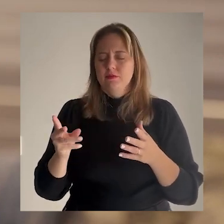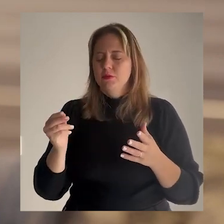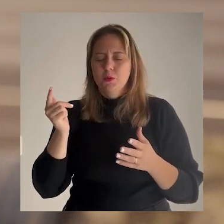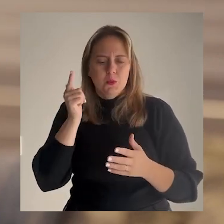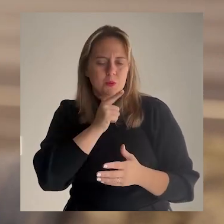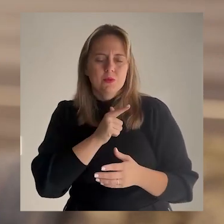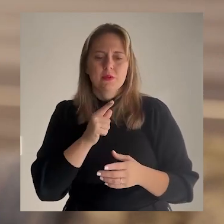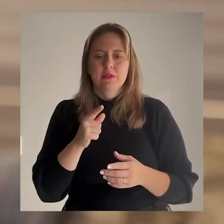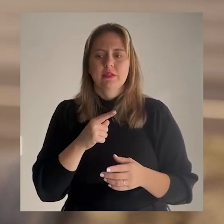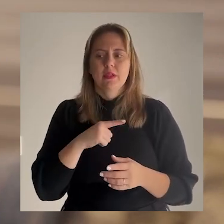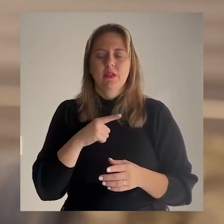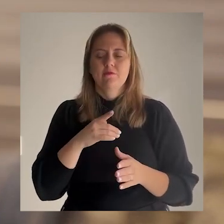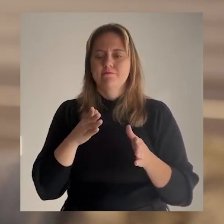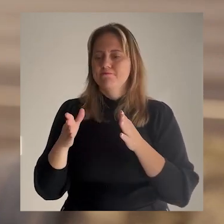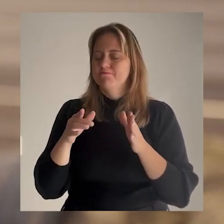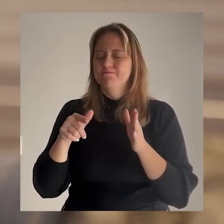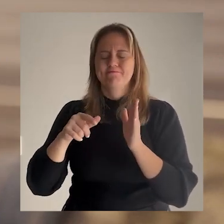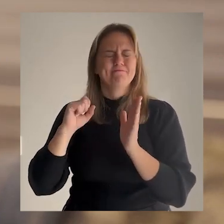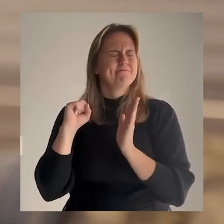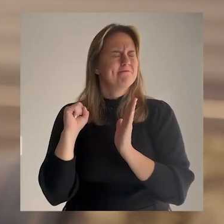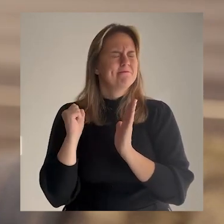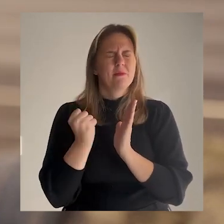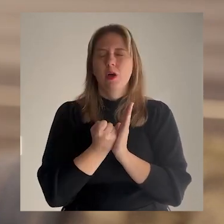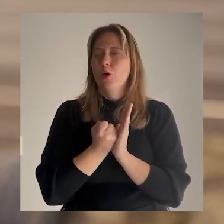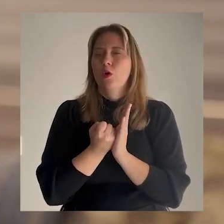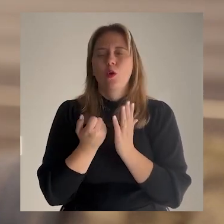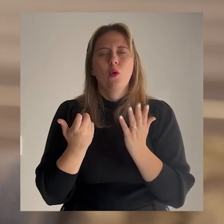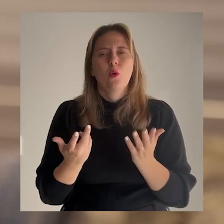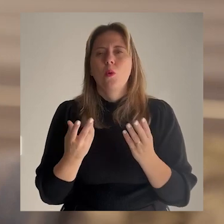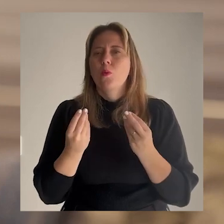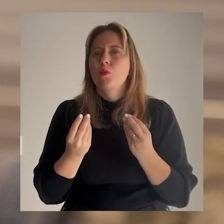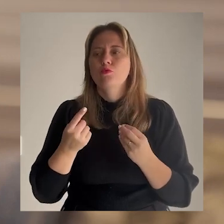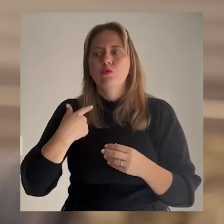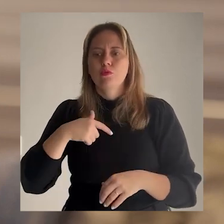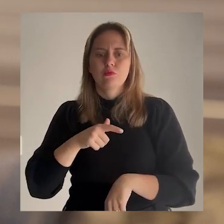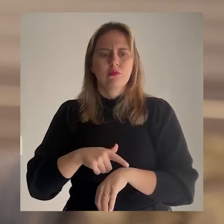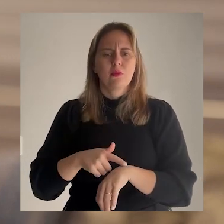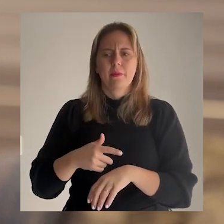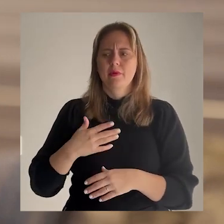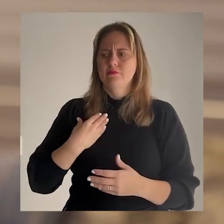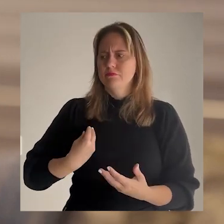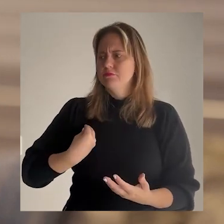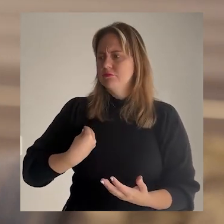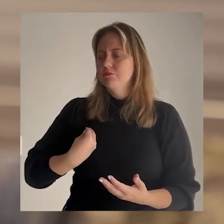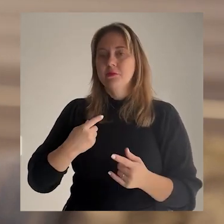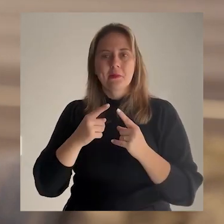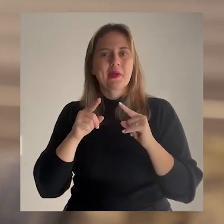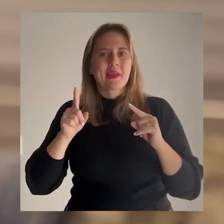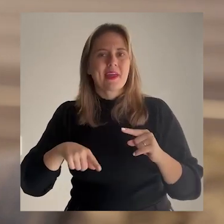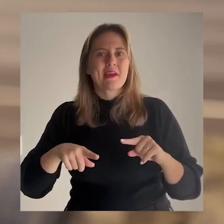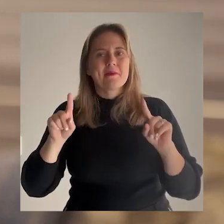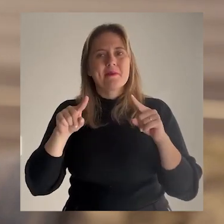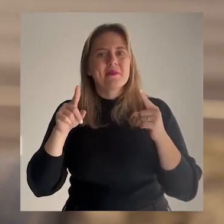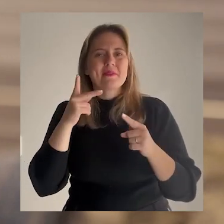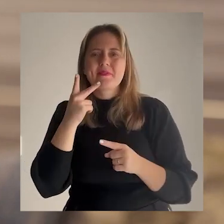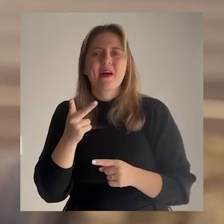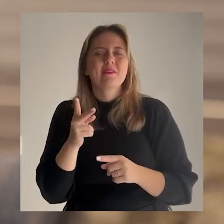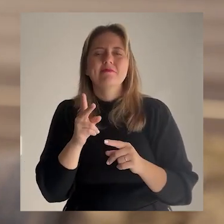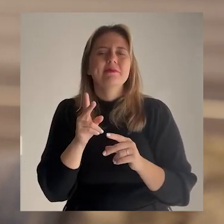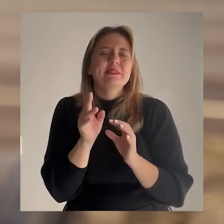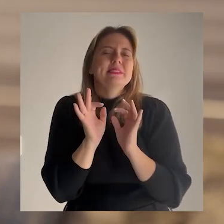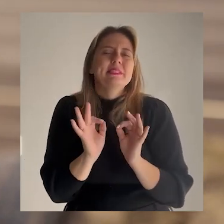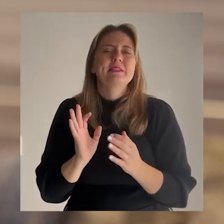um fato que marcou ali o nosso momento, acho. Mas é uma música que fala literalmente de amor,